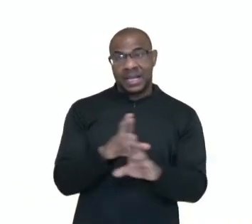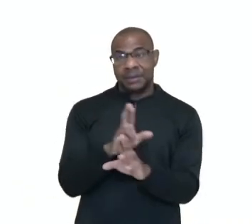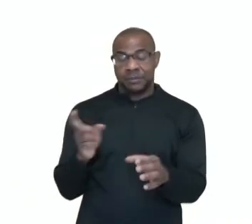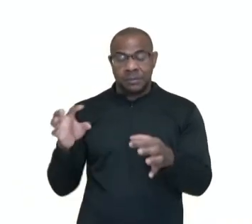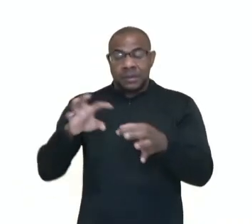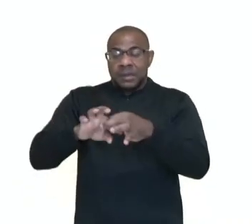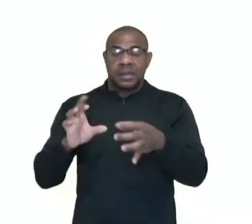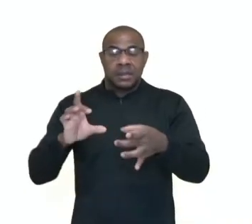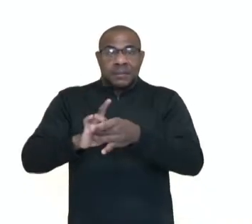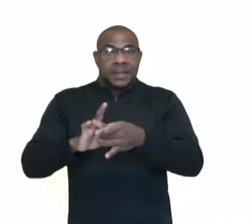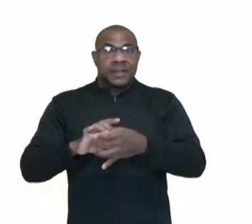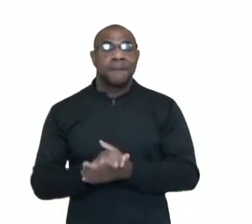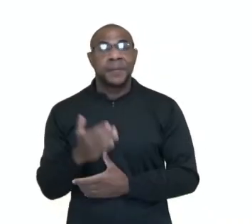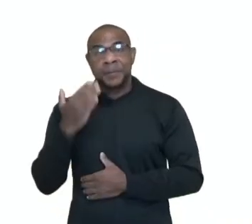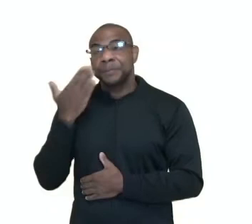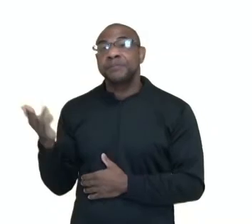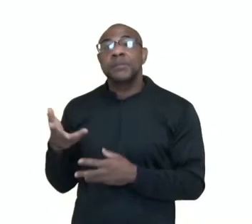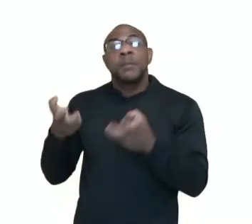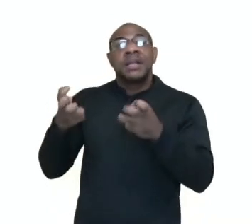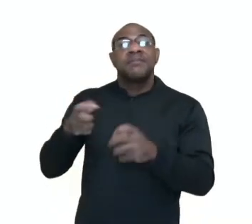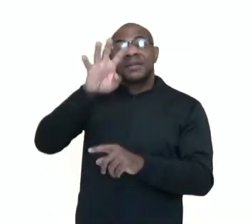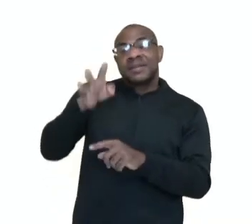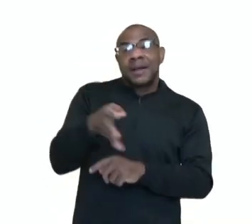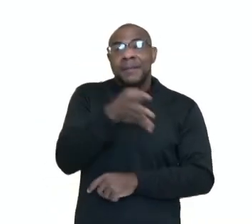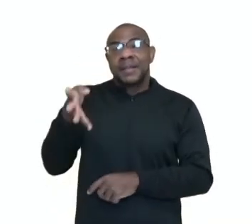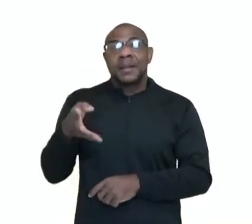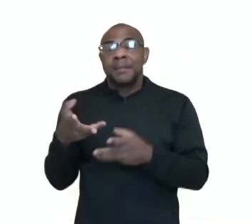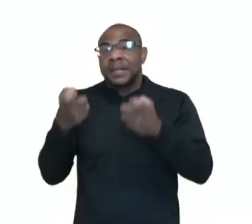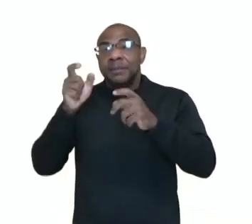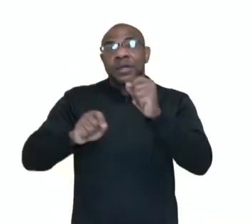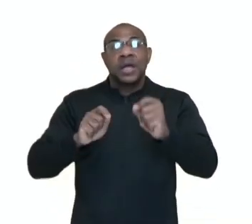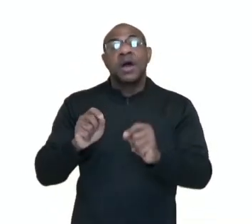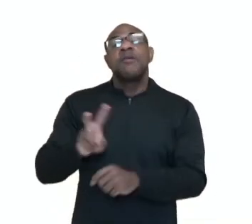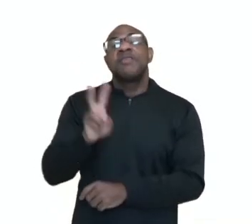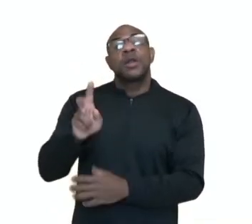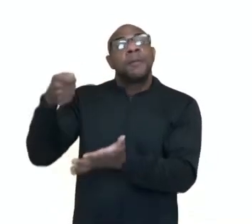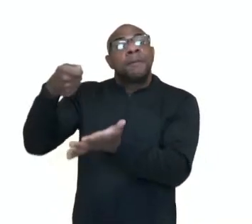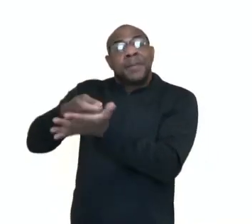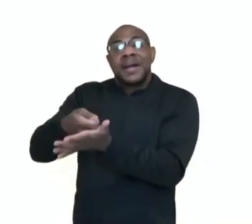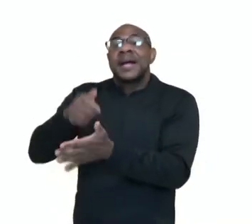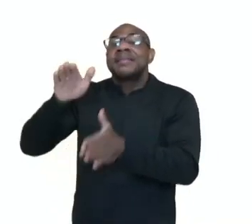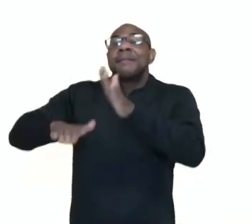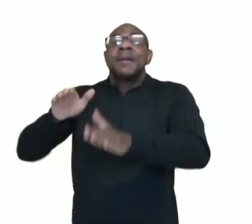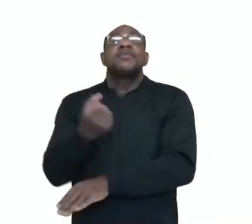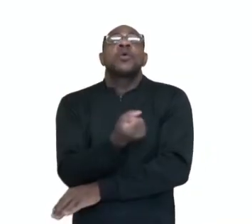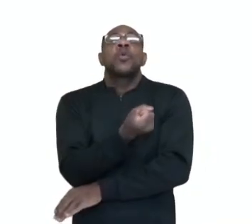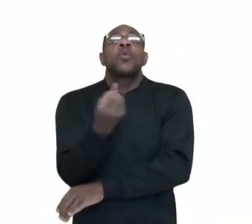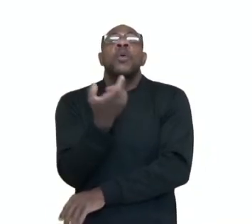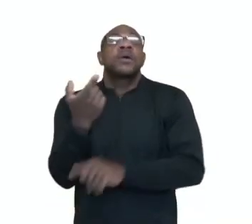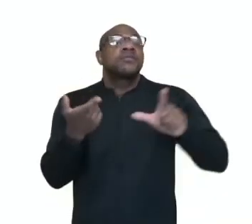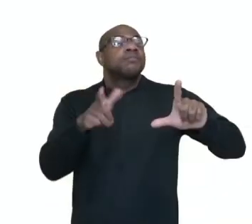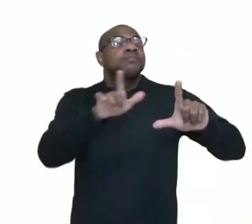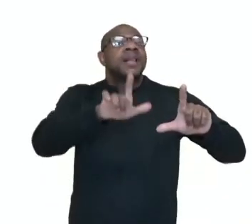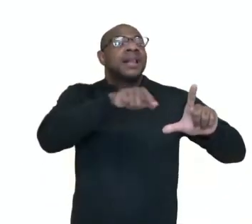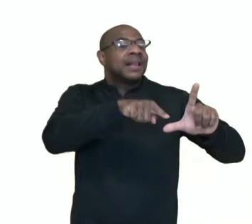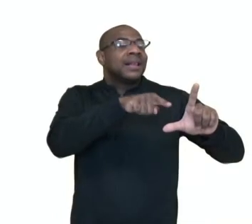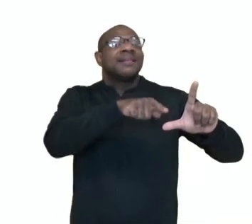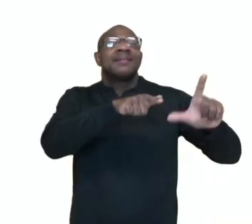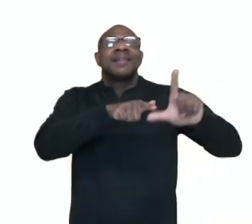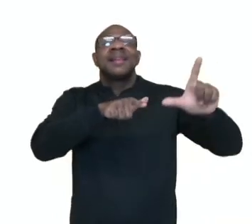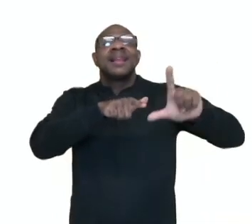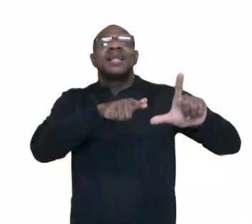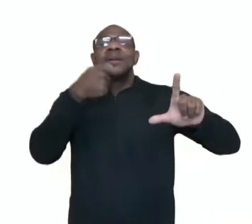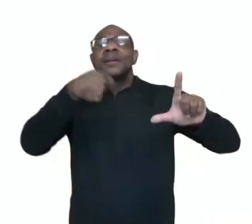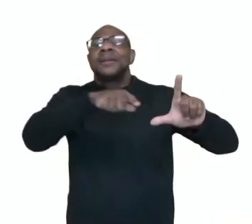dependência. Observando a tabela, percebemos que o valor pago depende da quantidade de litros, ou seja, o valor